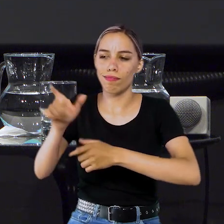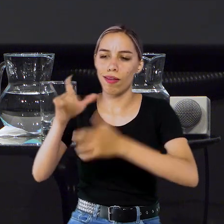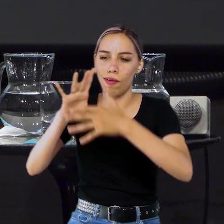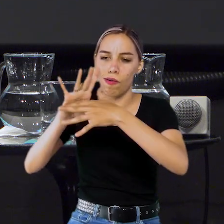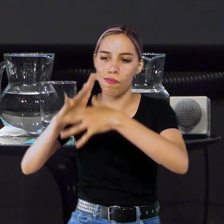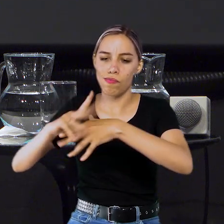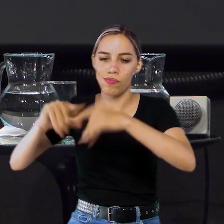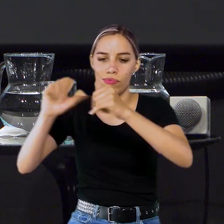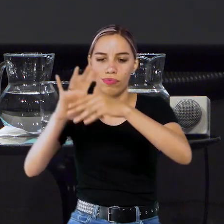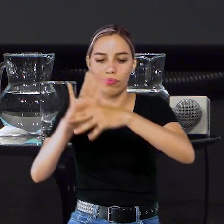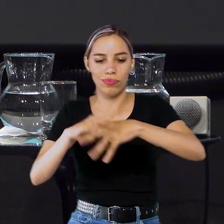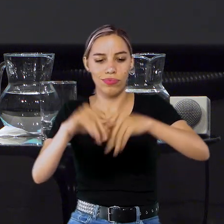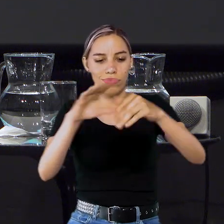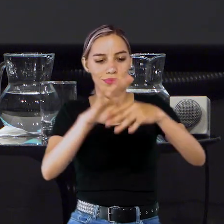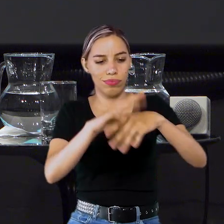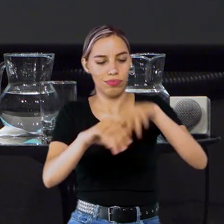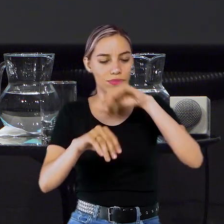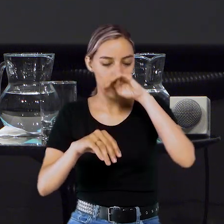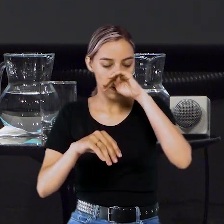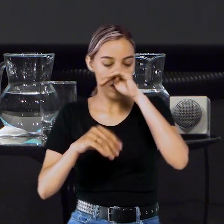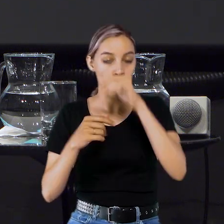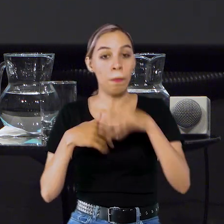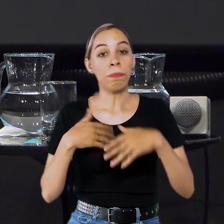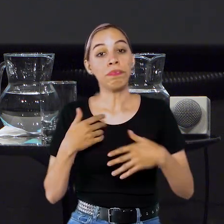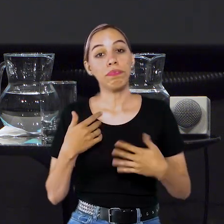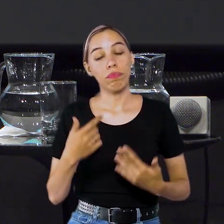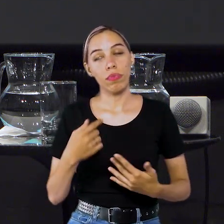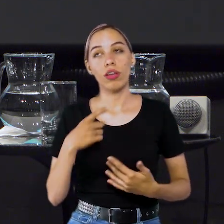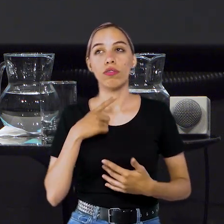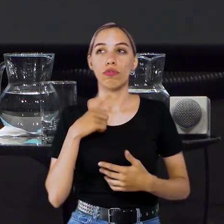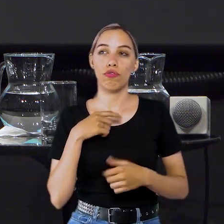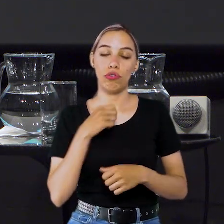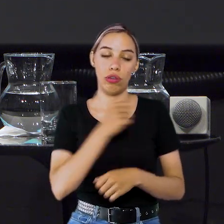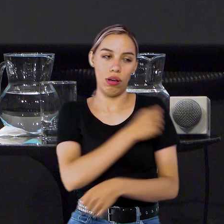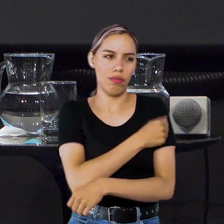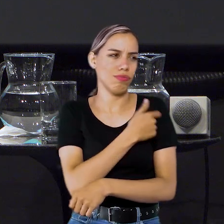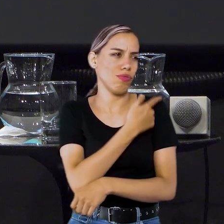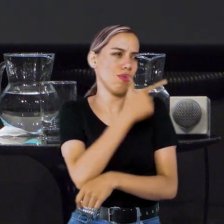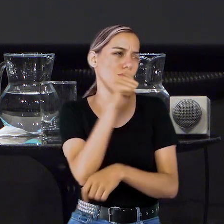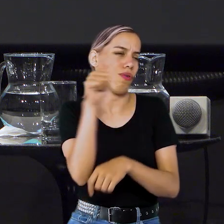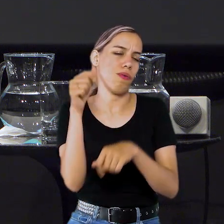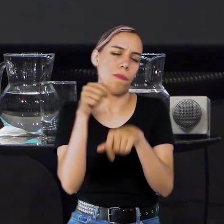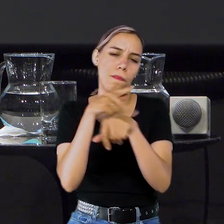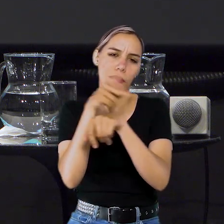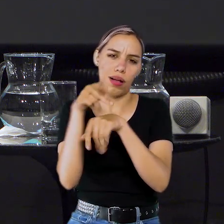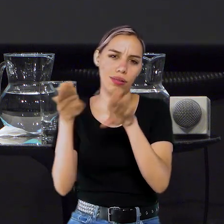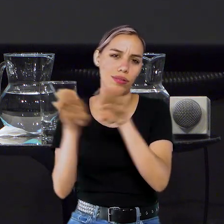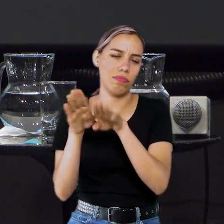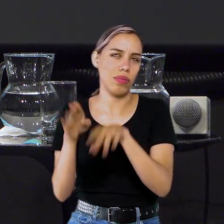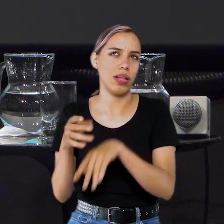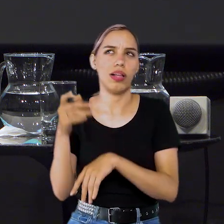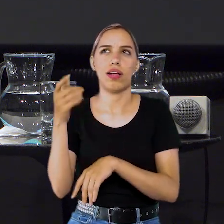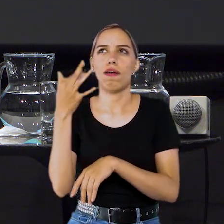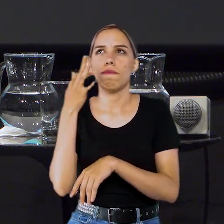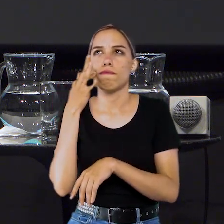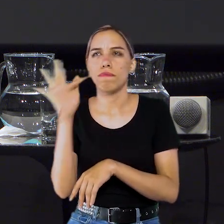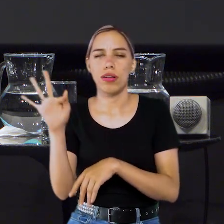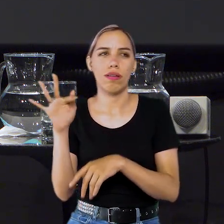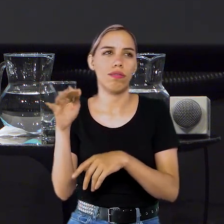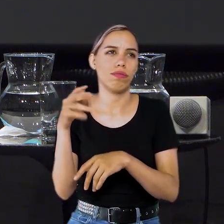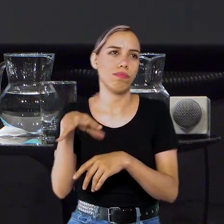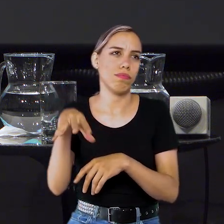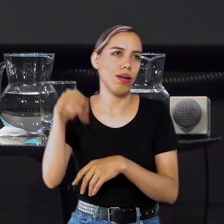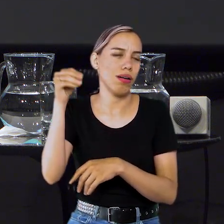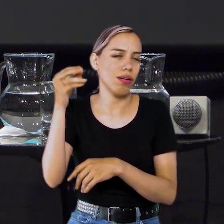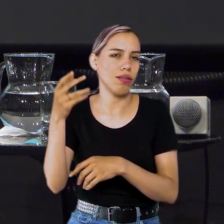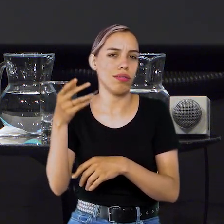eu tinha alguns de outro país, outro na França, outro também na Austrália, pessoa